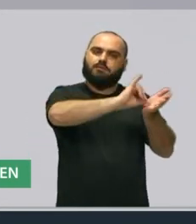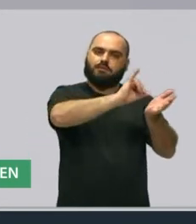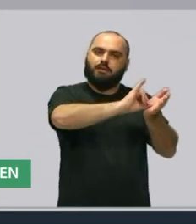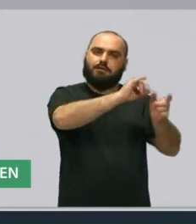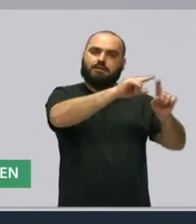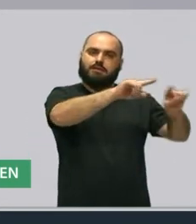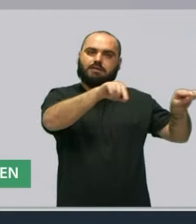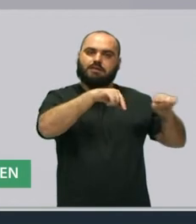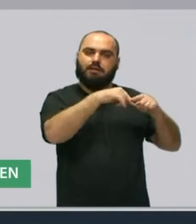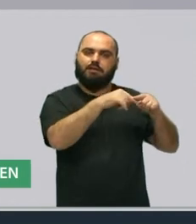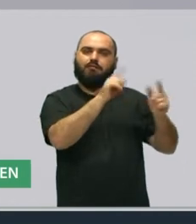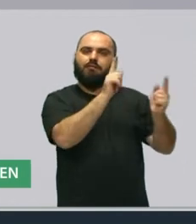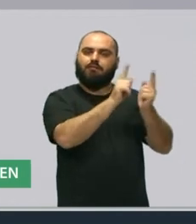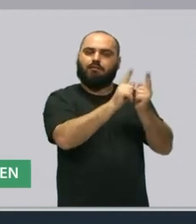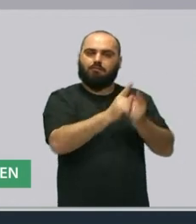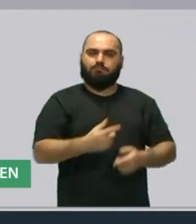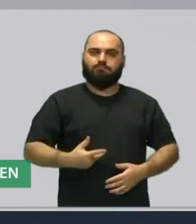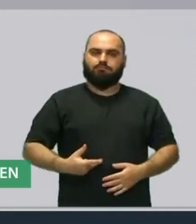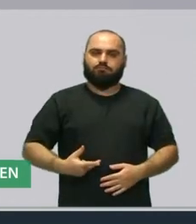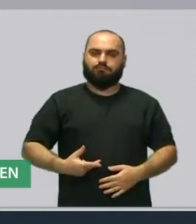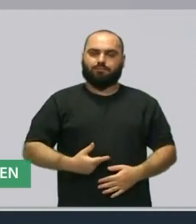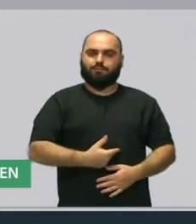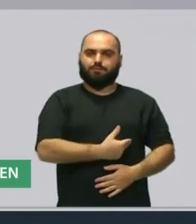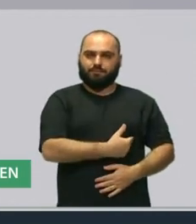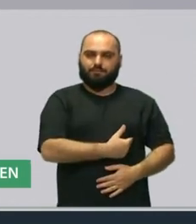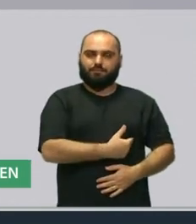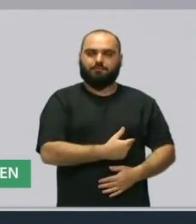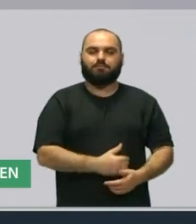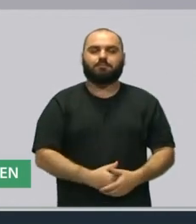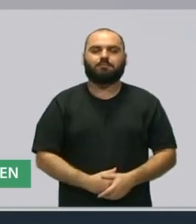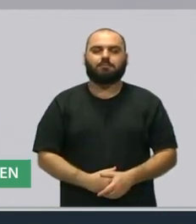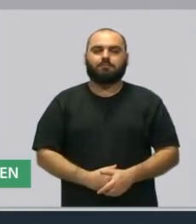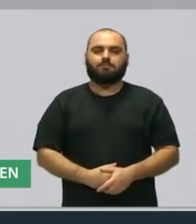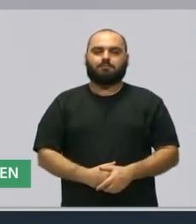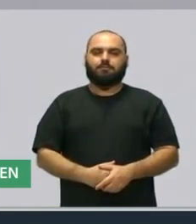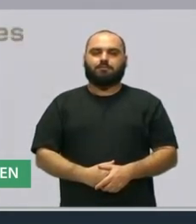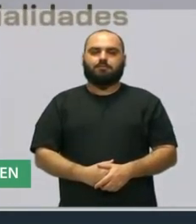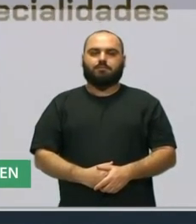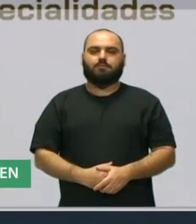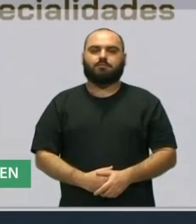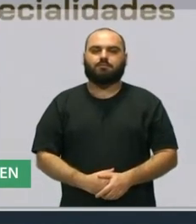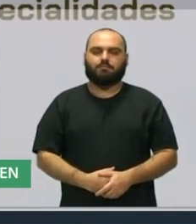salas de centro cirúrgico, né? 10 salas de bloco cirúrgico.